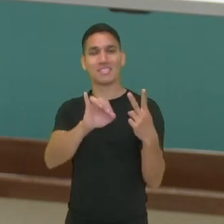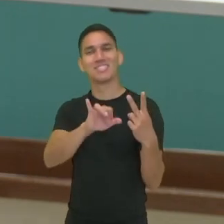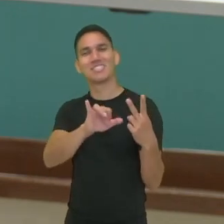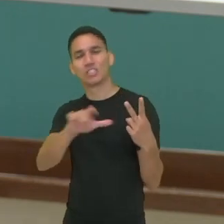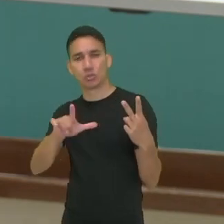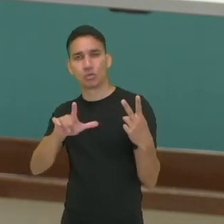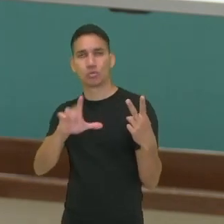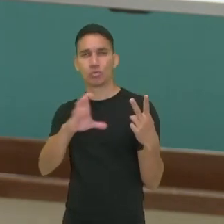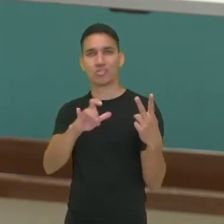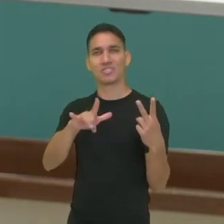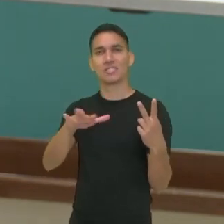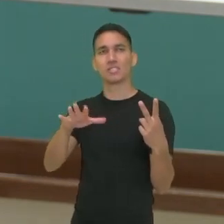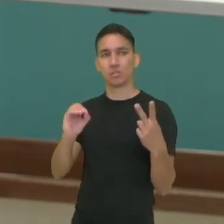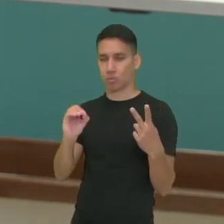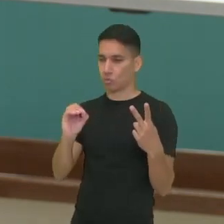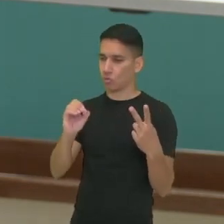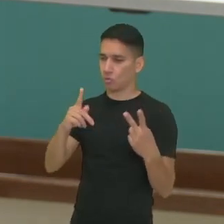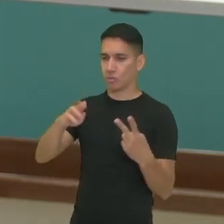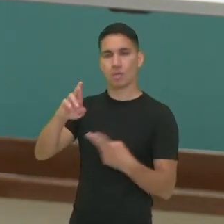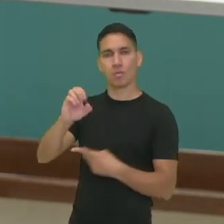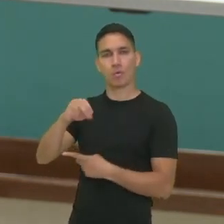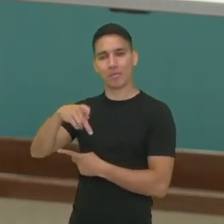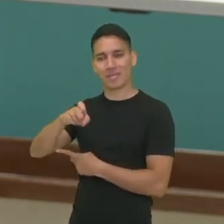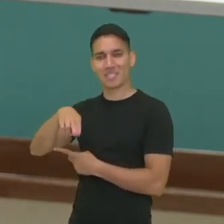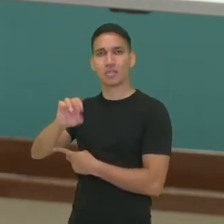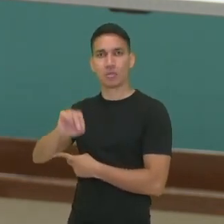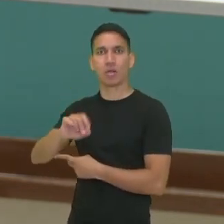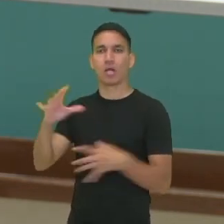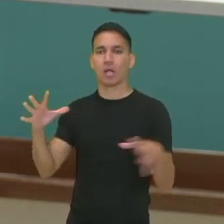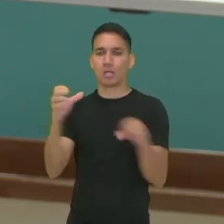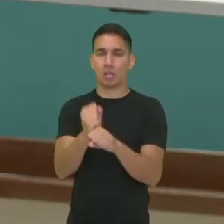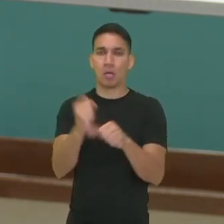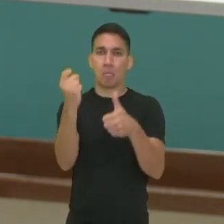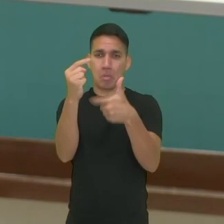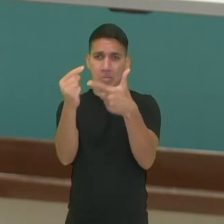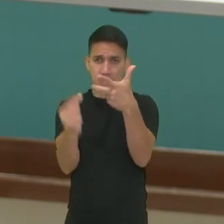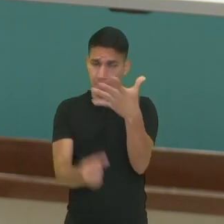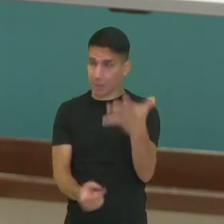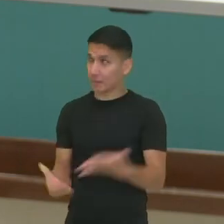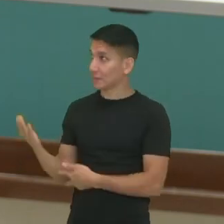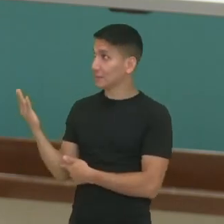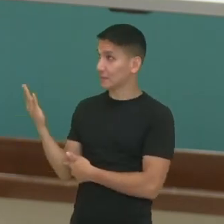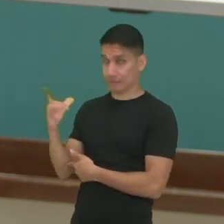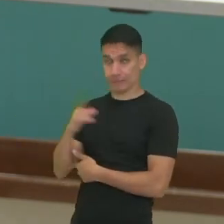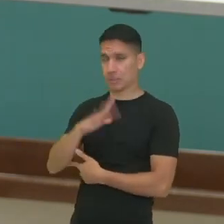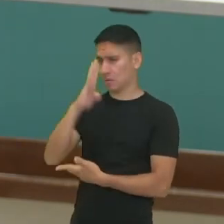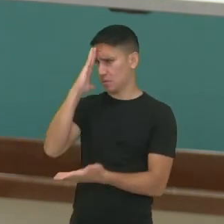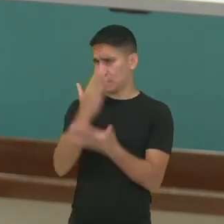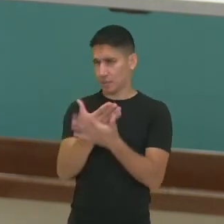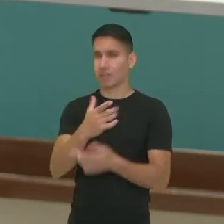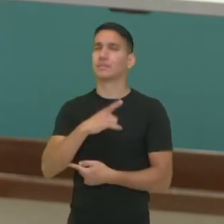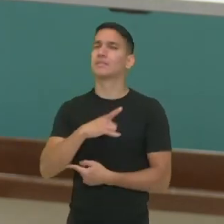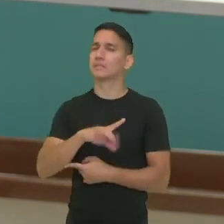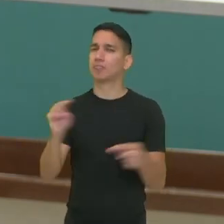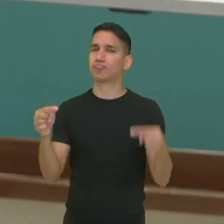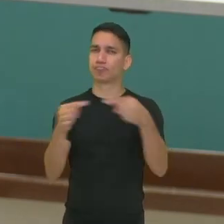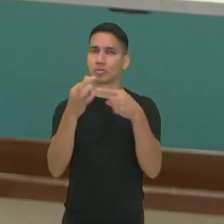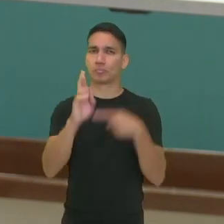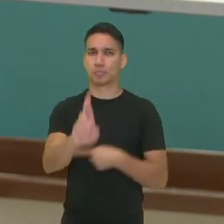2-metilciclopropeno. Muito bem, então aqui nós tivemos 5 possibilidades. Tenho certeza que você chegou na